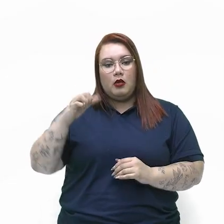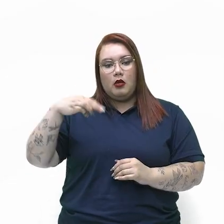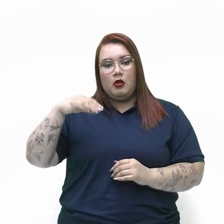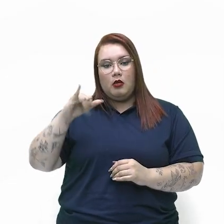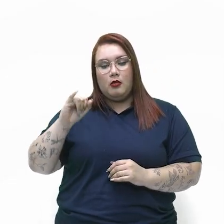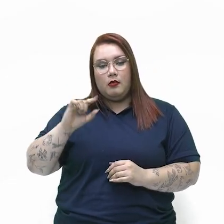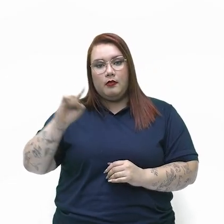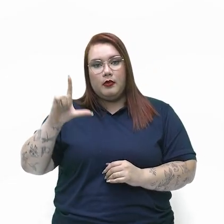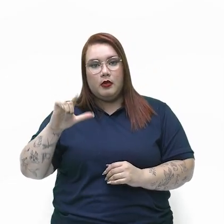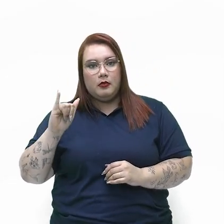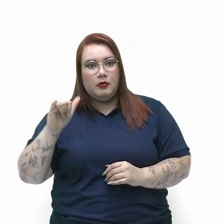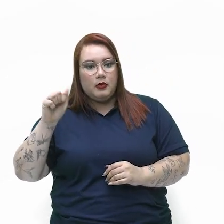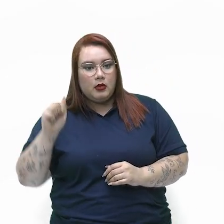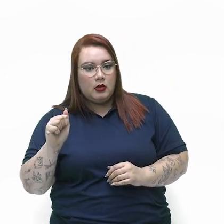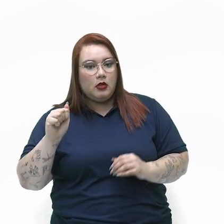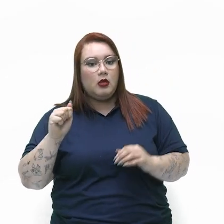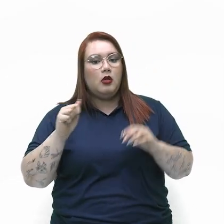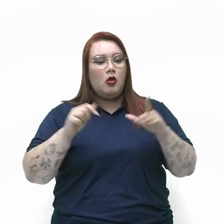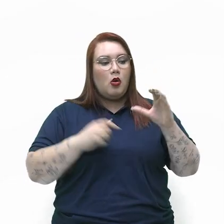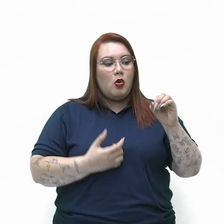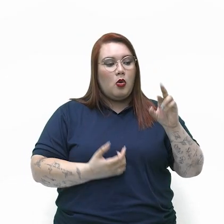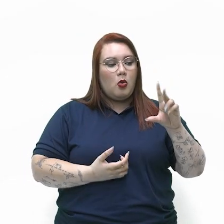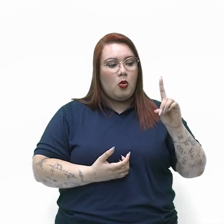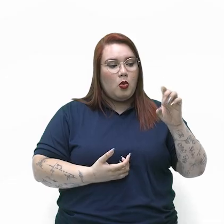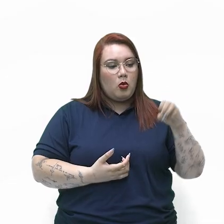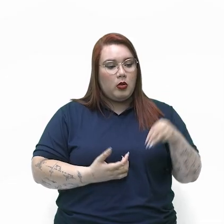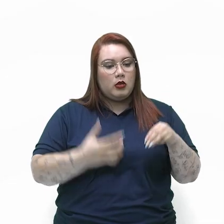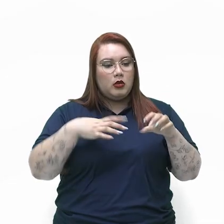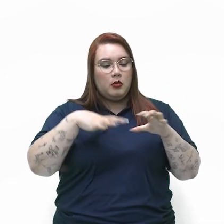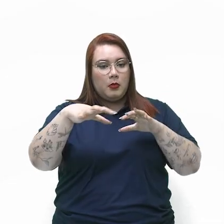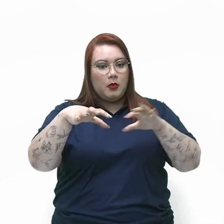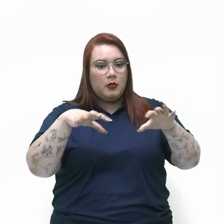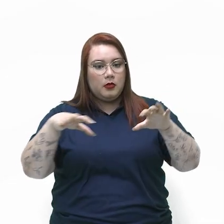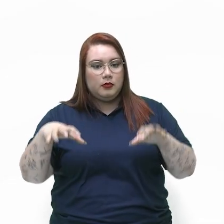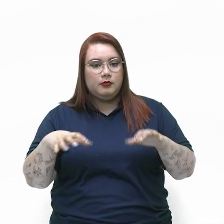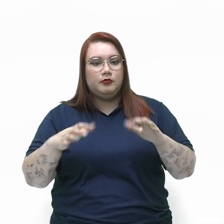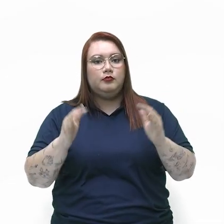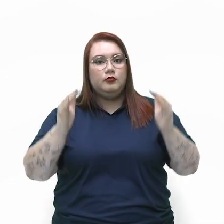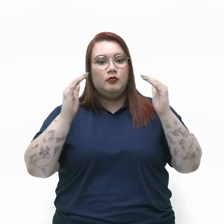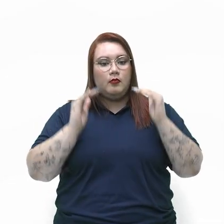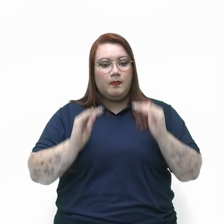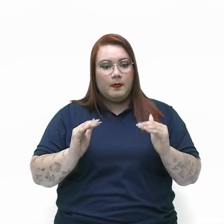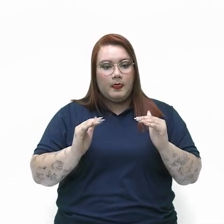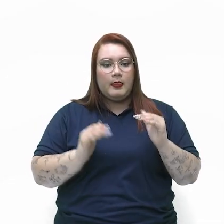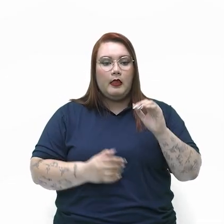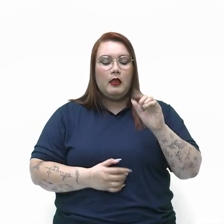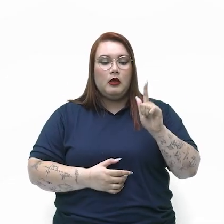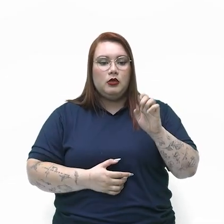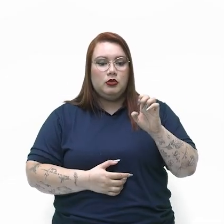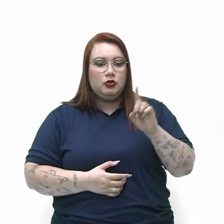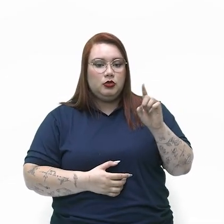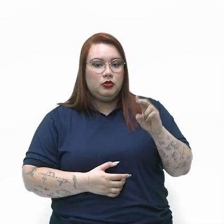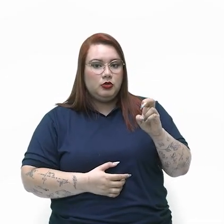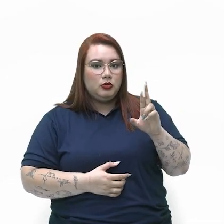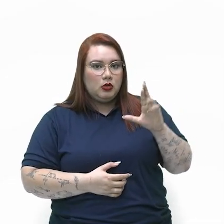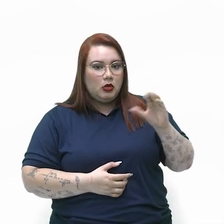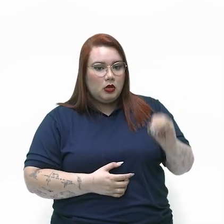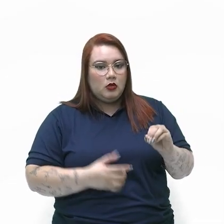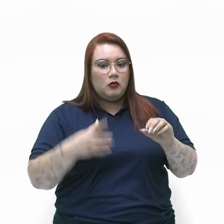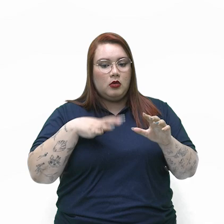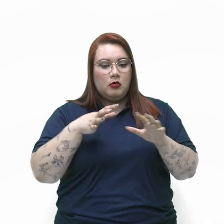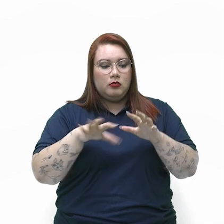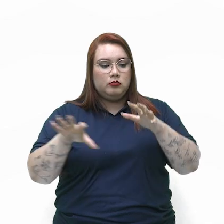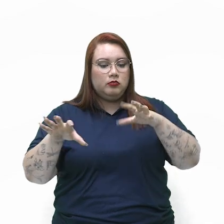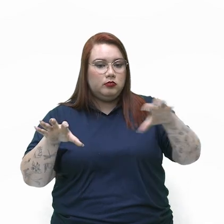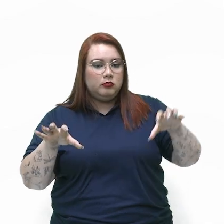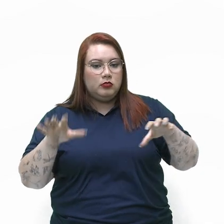família, as ordens são divididas ali em famílias. E as famílias são divididas em gêneros. E a gente observa aqui,